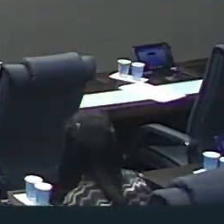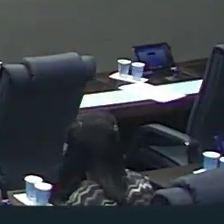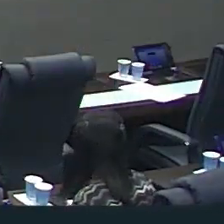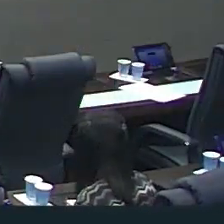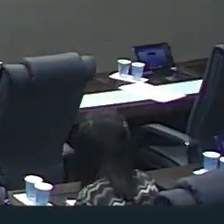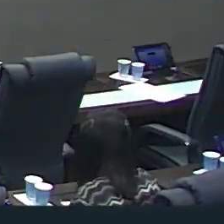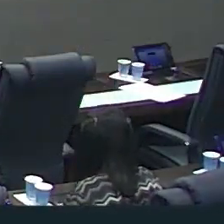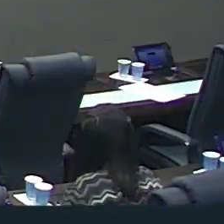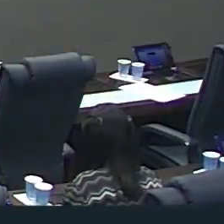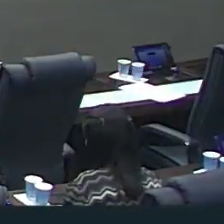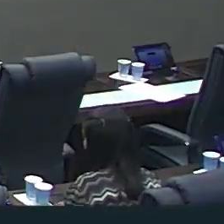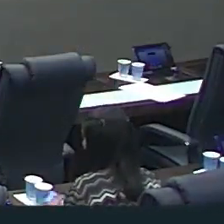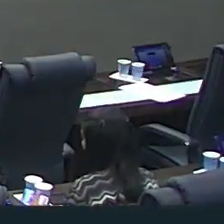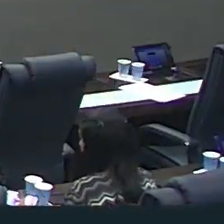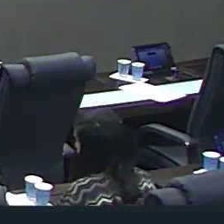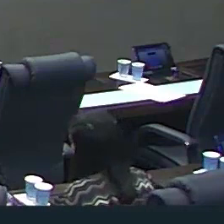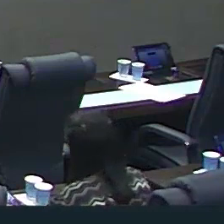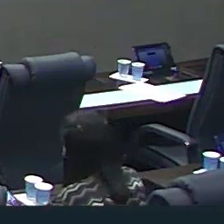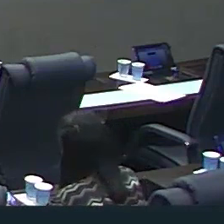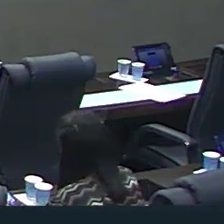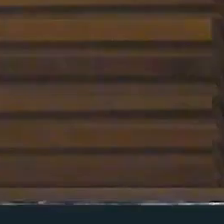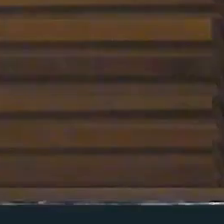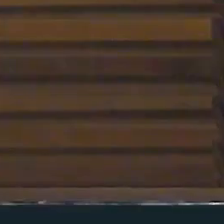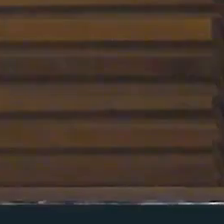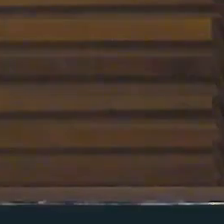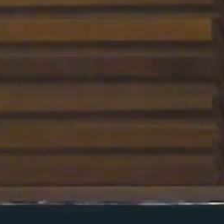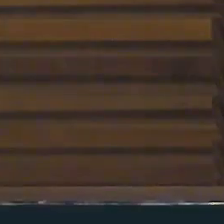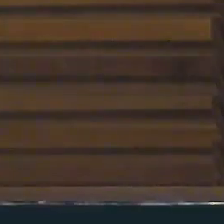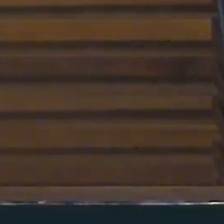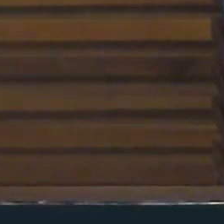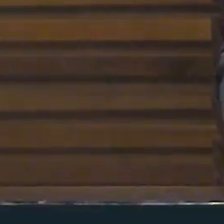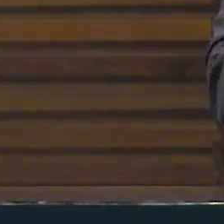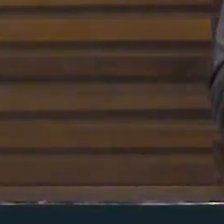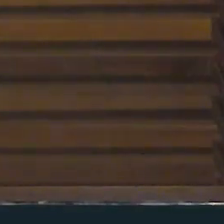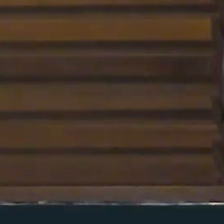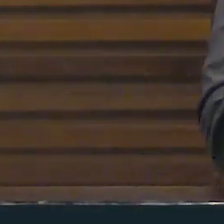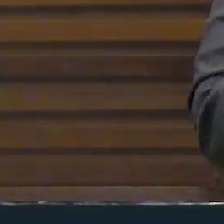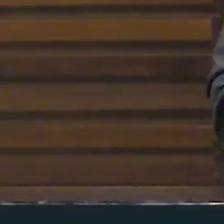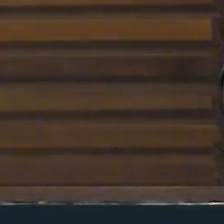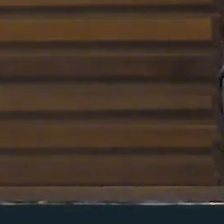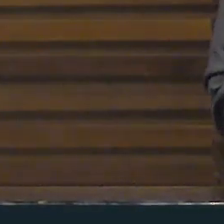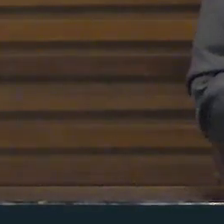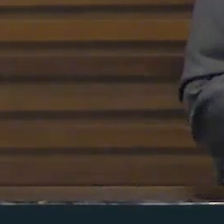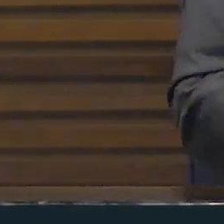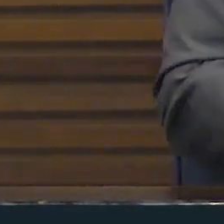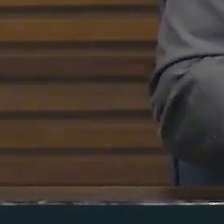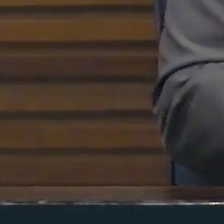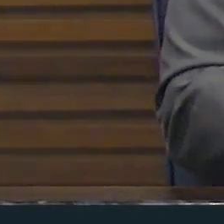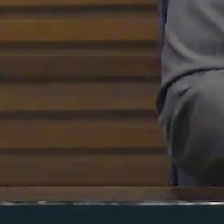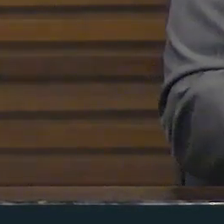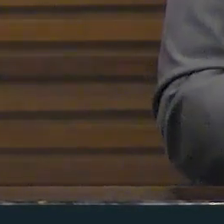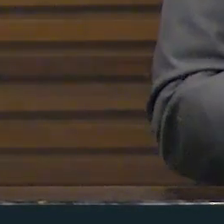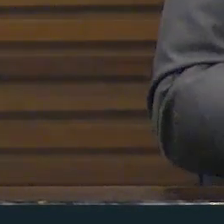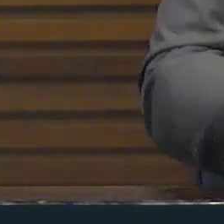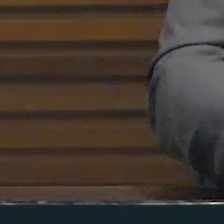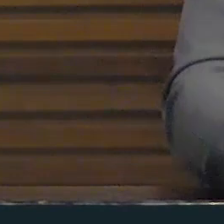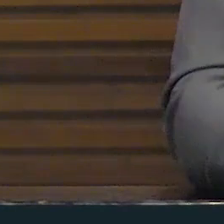a número legal sobre a proteção de Deus iniciamos os trabalhos da oitava sessão ordinária